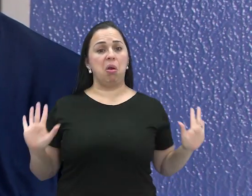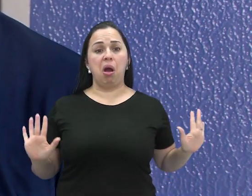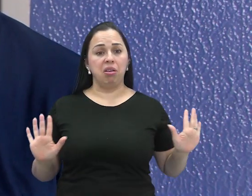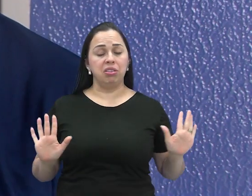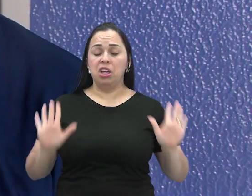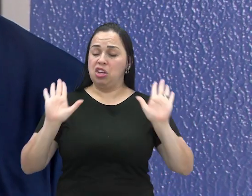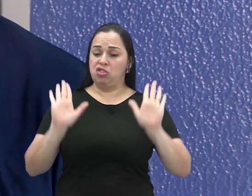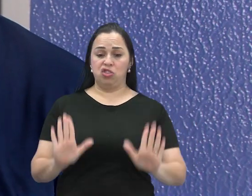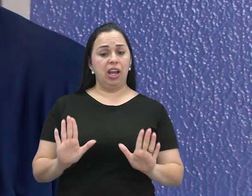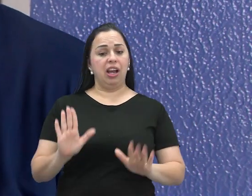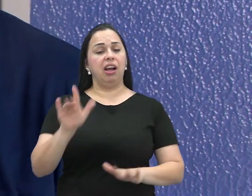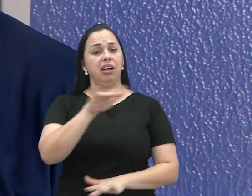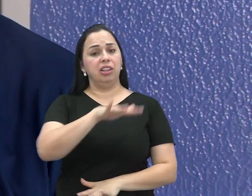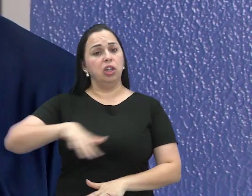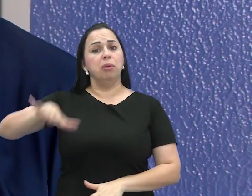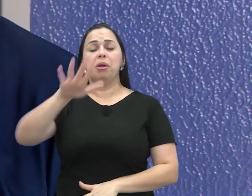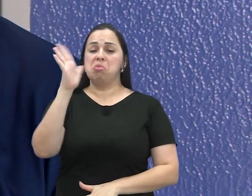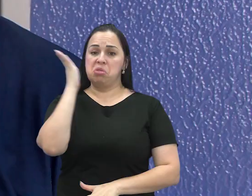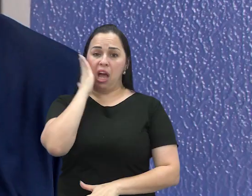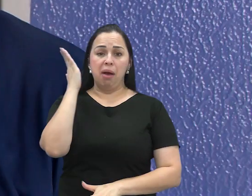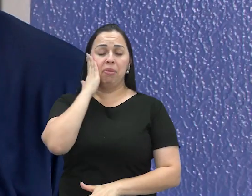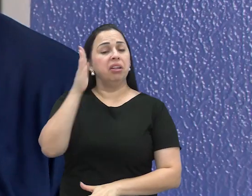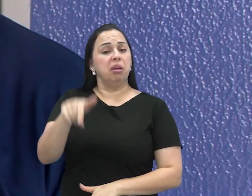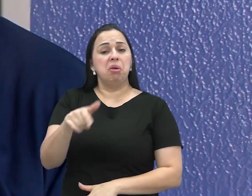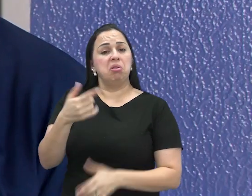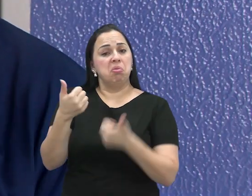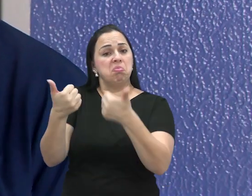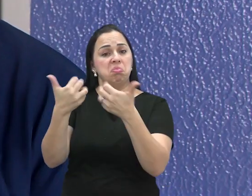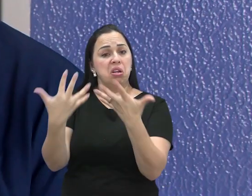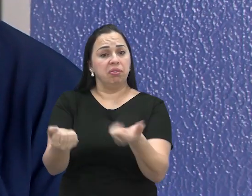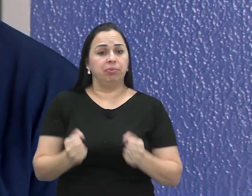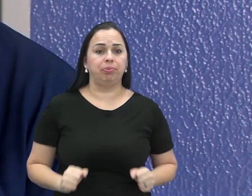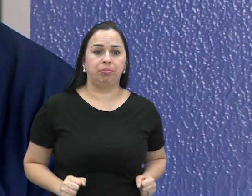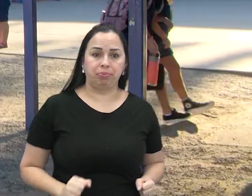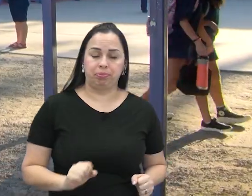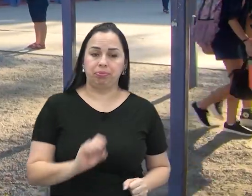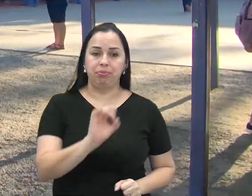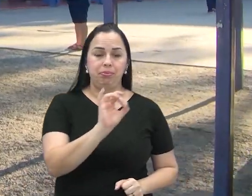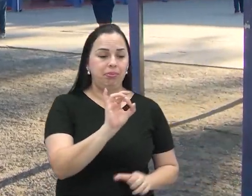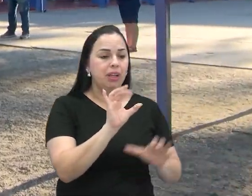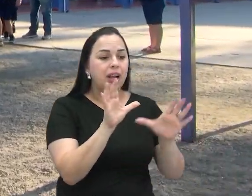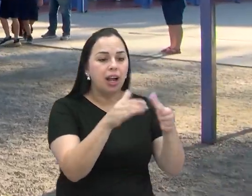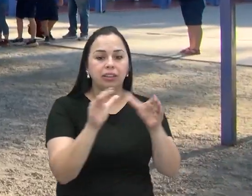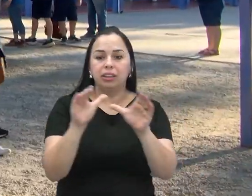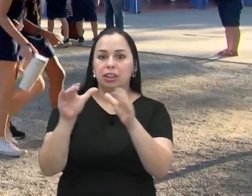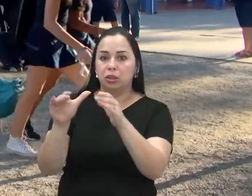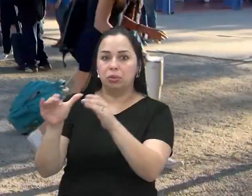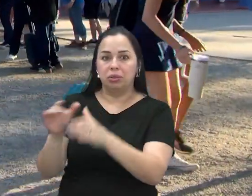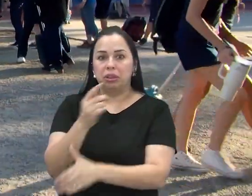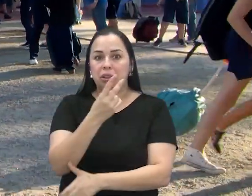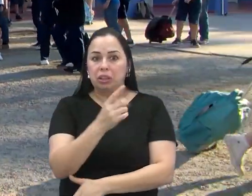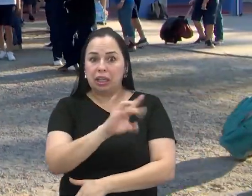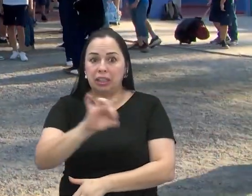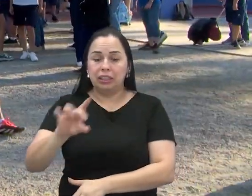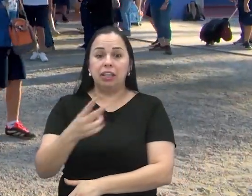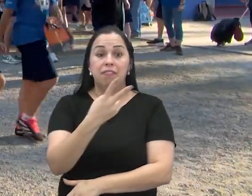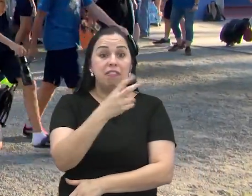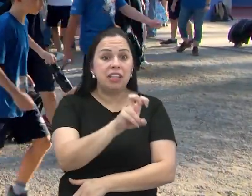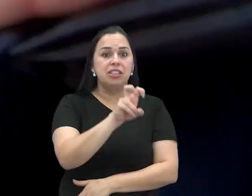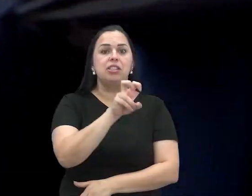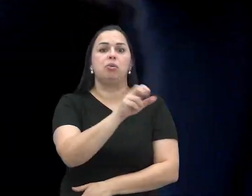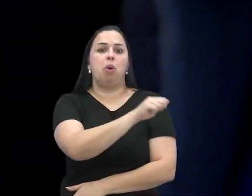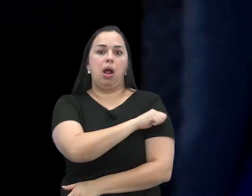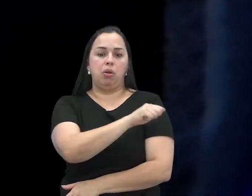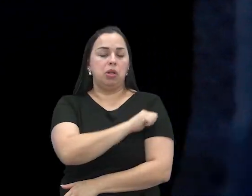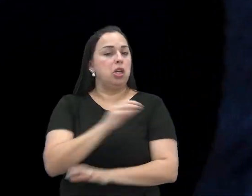para a gente aqui dentro essa tratativa. Os alunos estão lidando muito bem, por enquanto, com essa questão. Aqui, cada turma tem cerca de 25